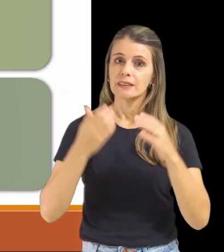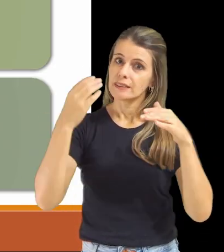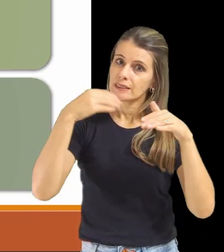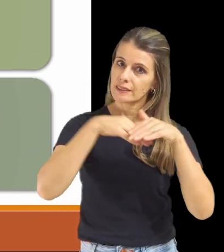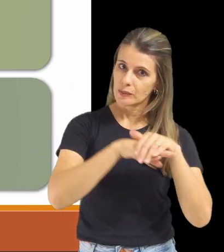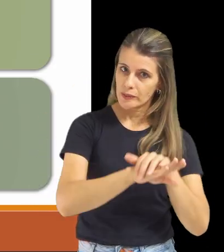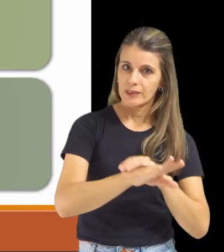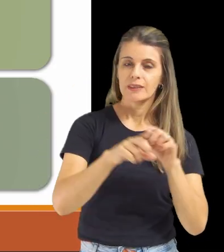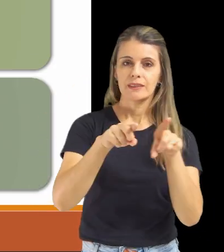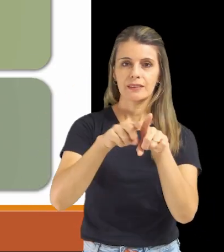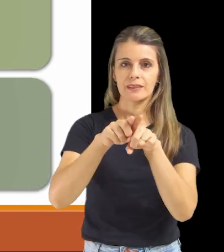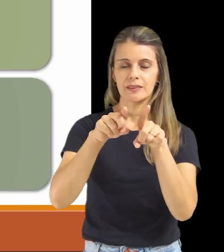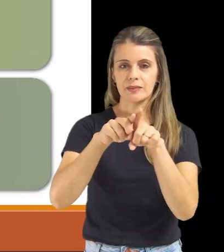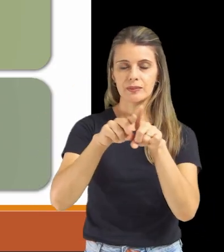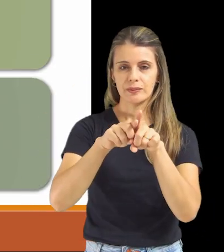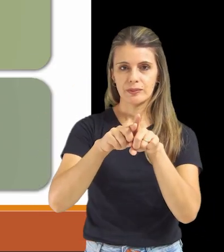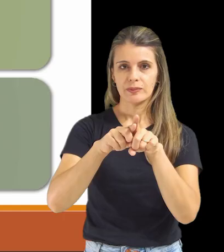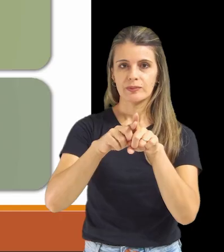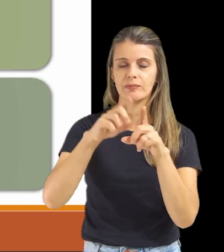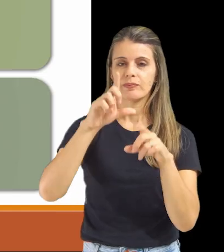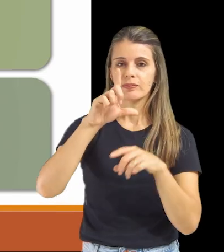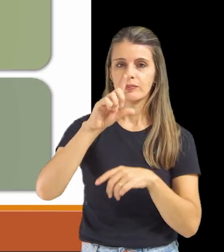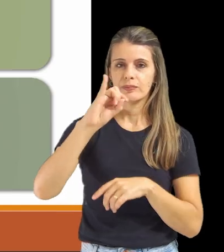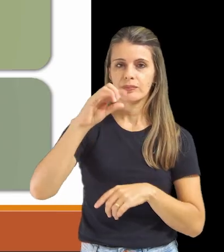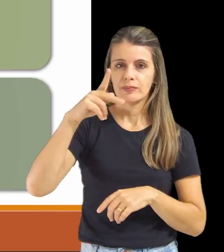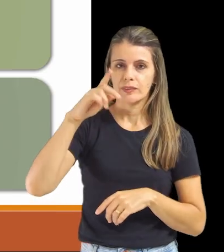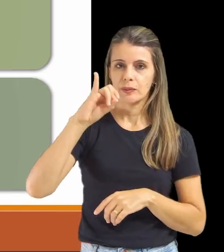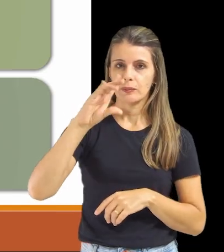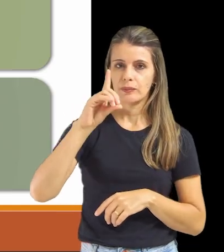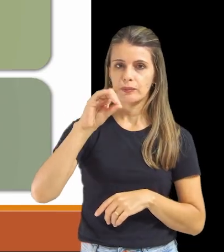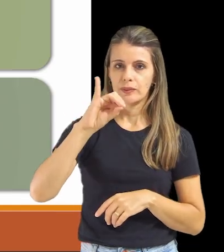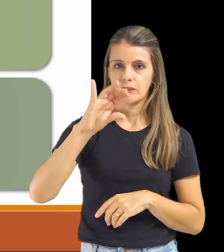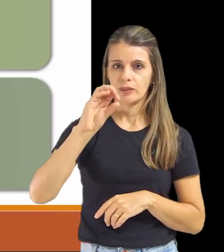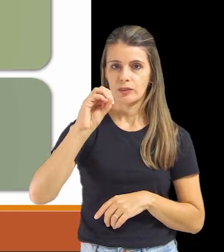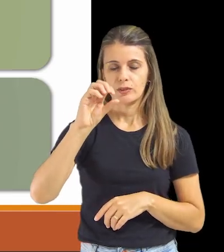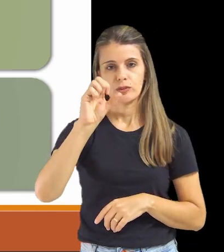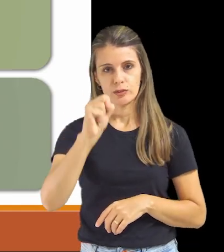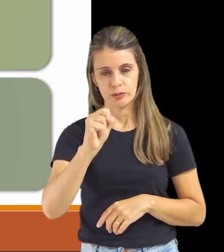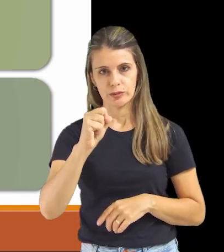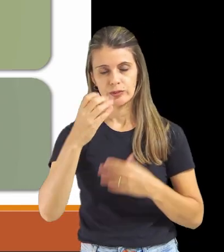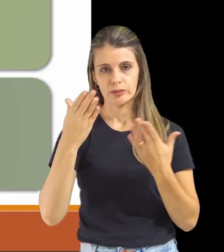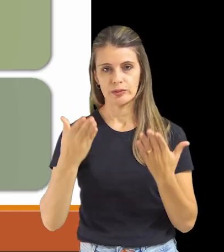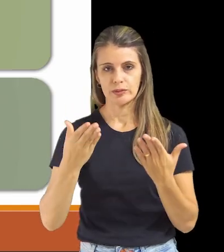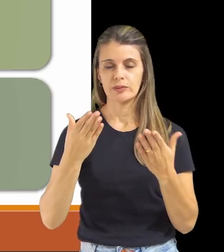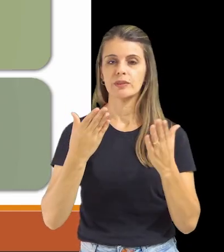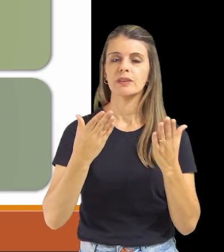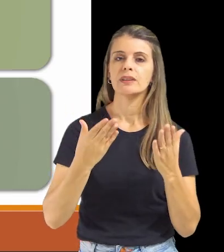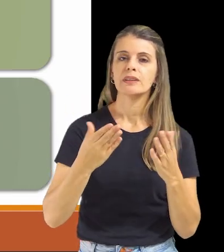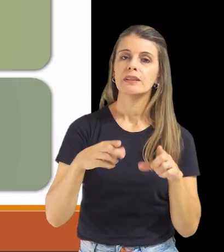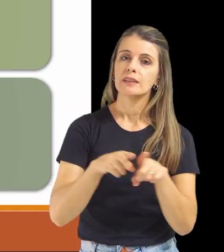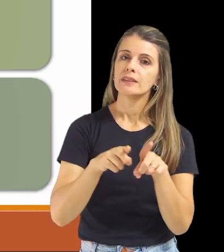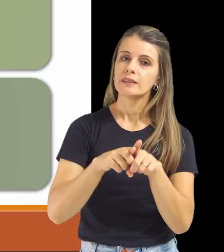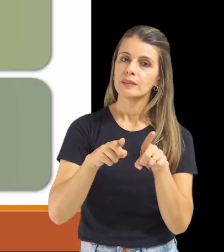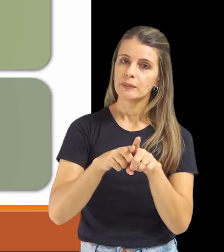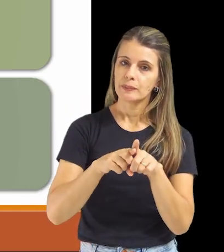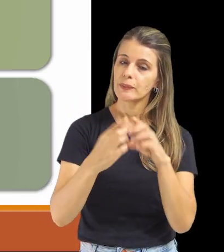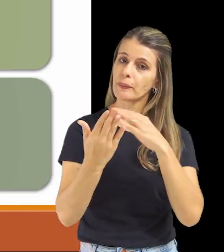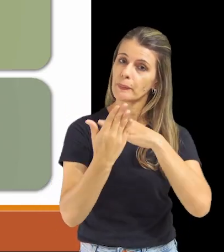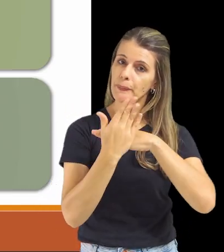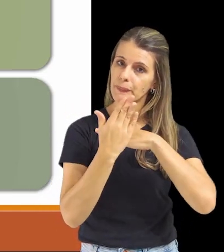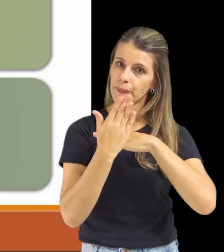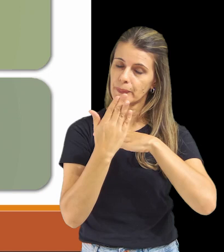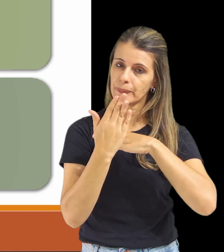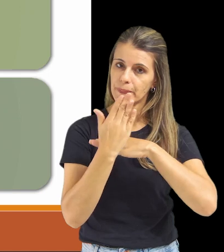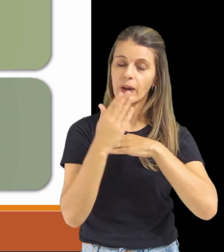fica acumulada, né, são os lipídios, as gorduras, tá bom? Também funciona como isolante